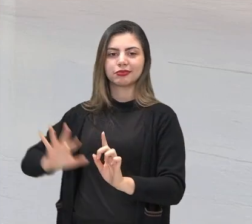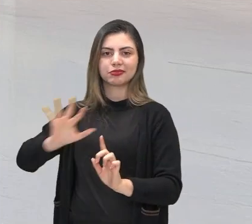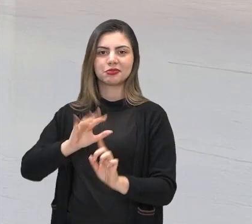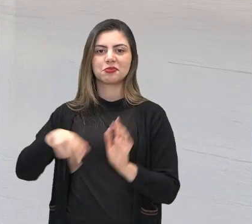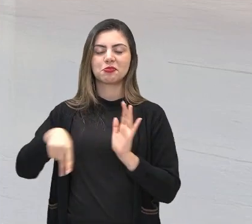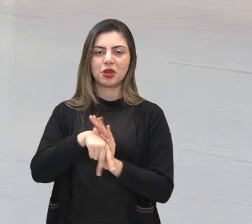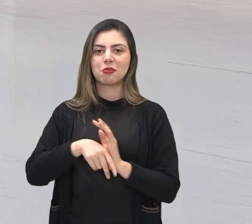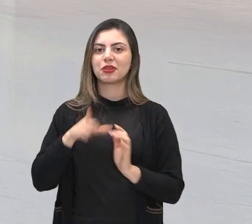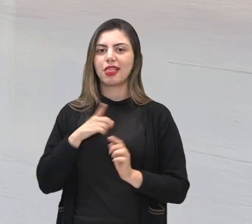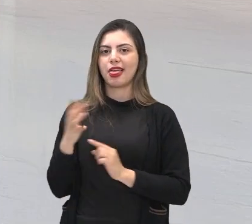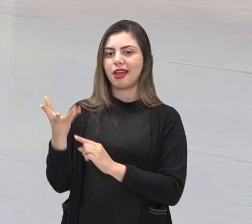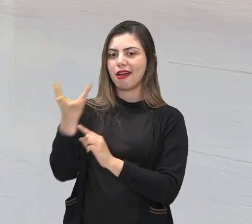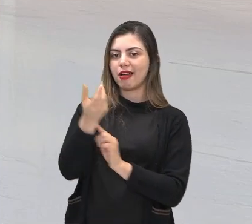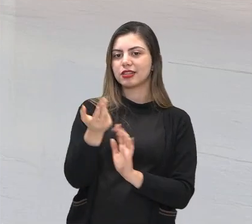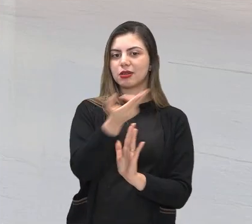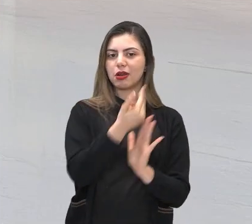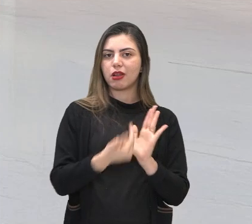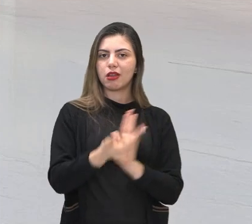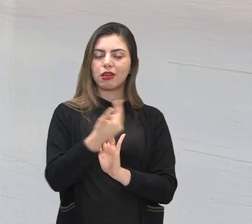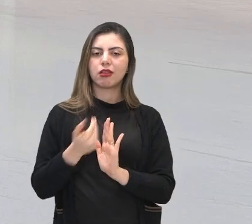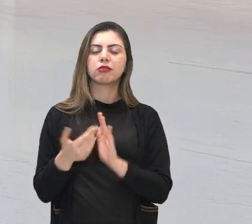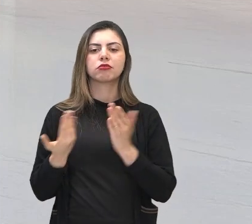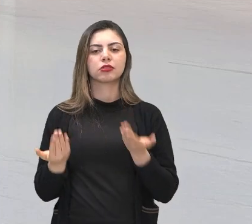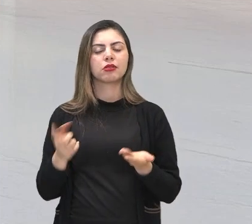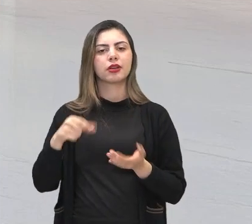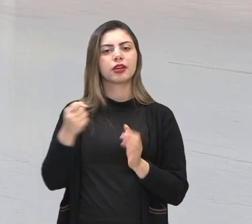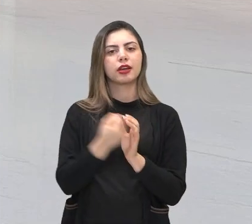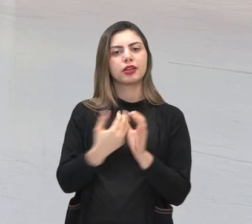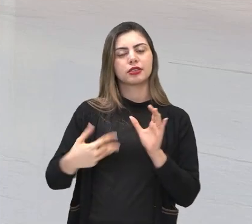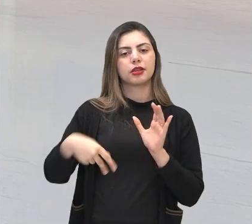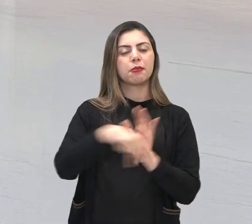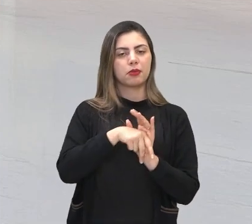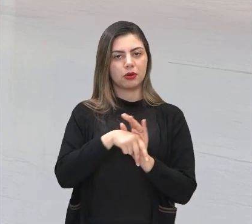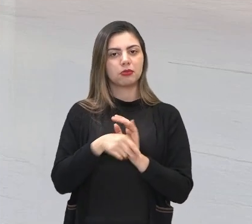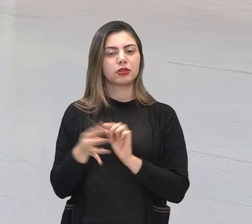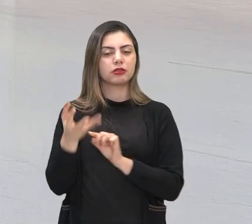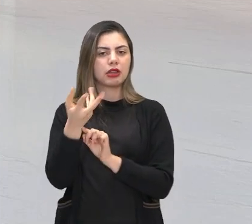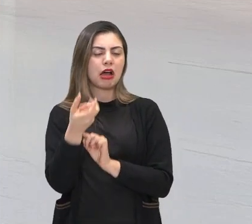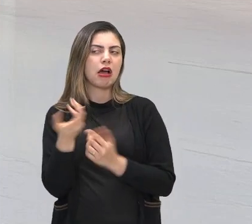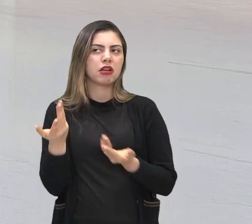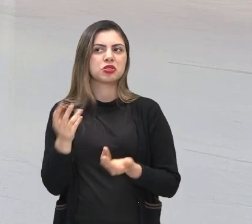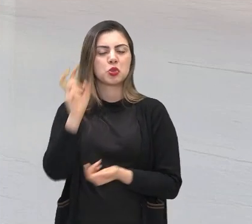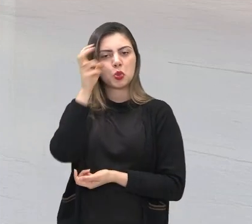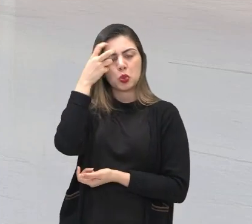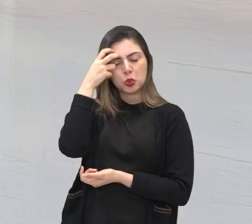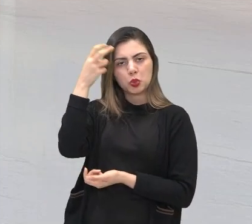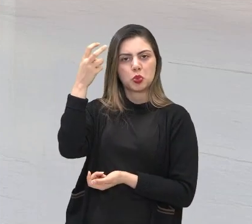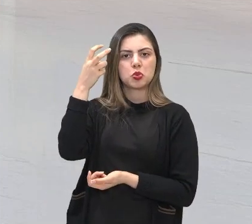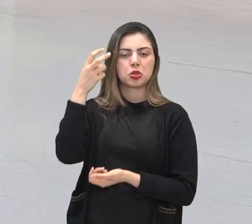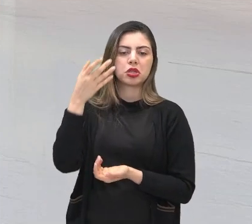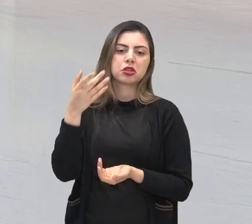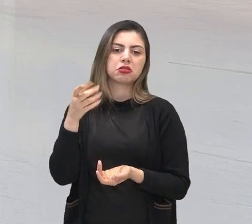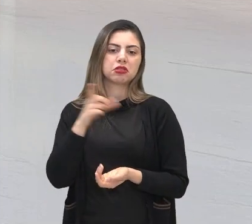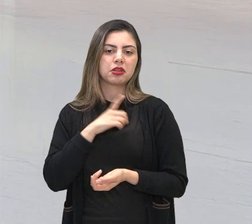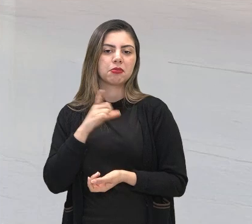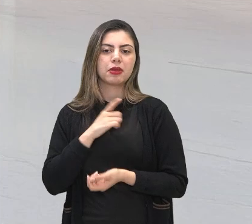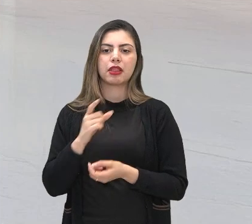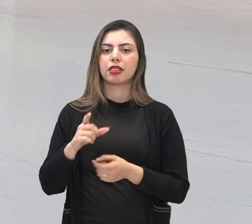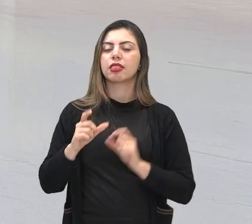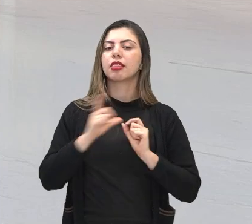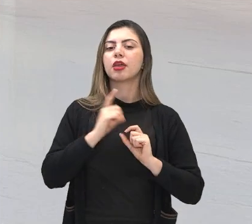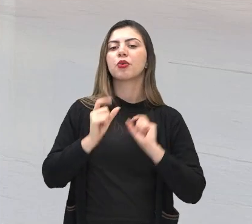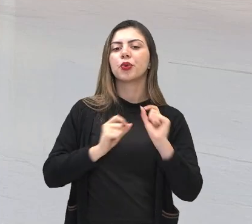né que são eh elementos de produções artísticas né pinturas colagens tem e eles